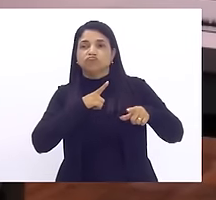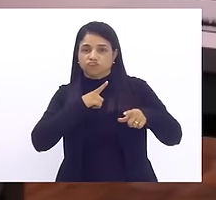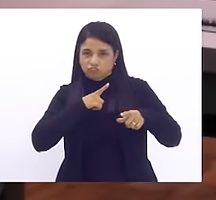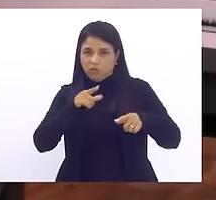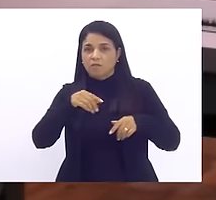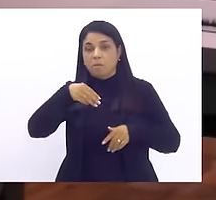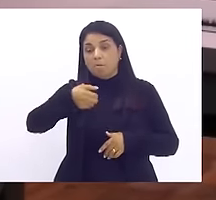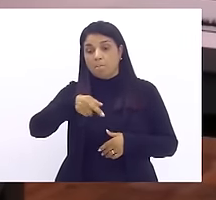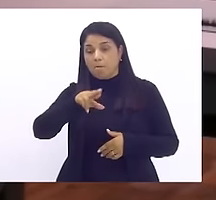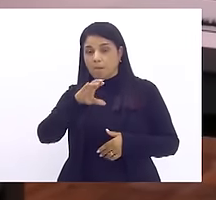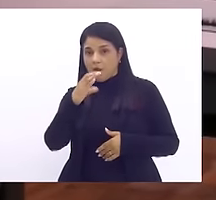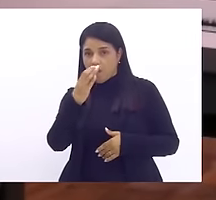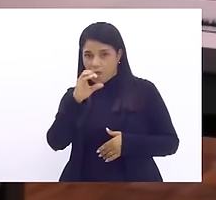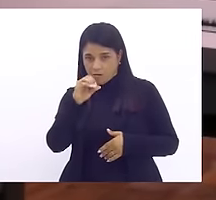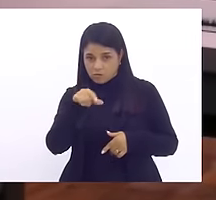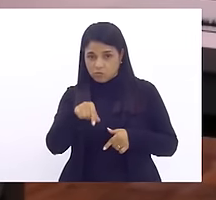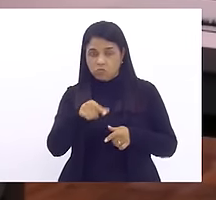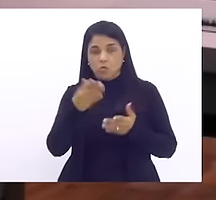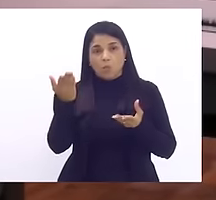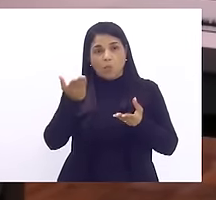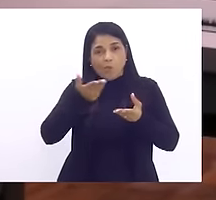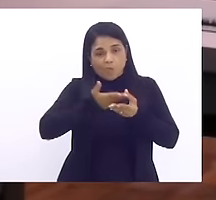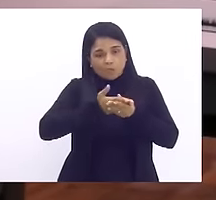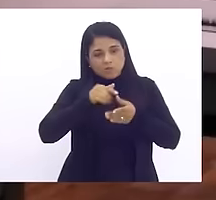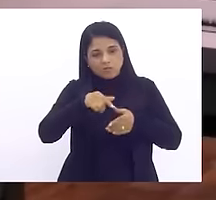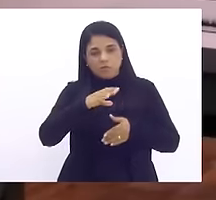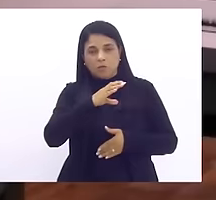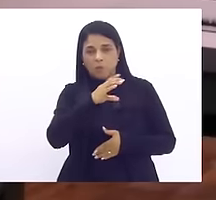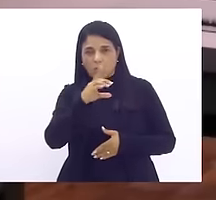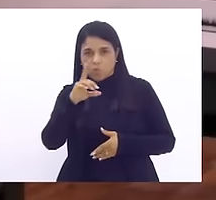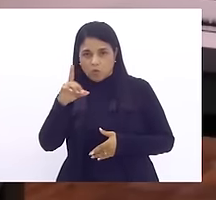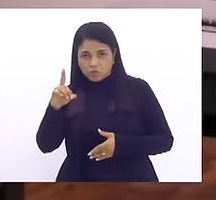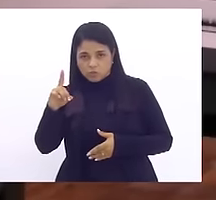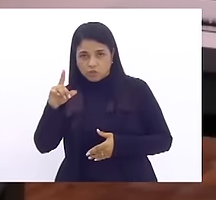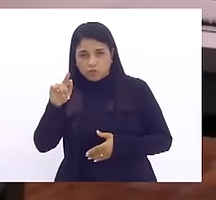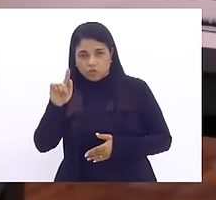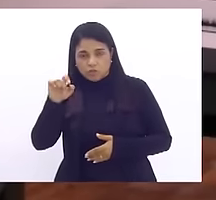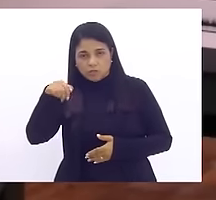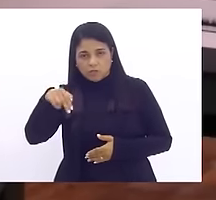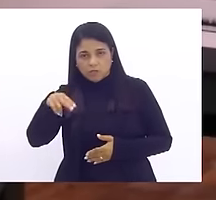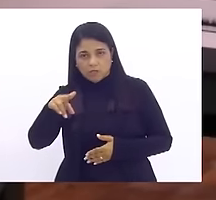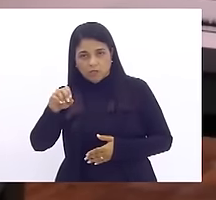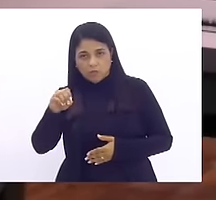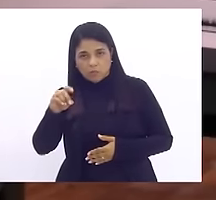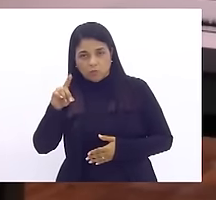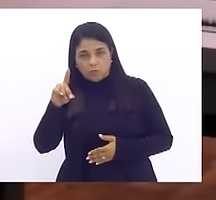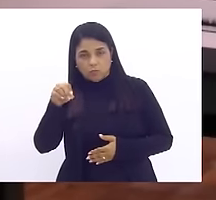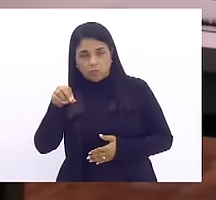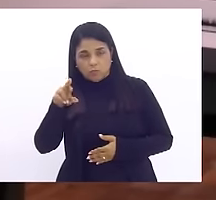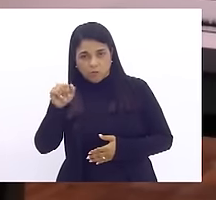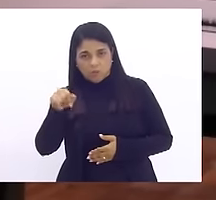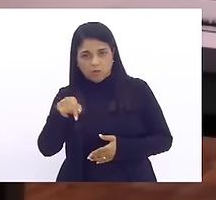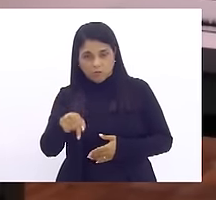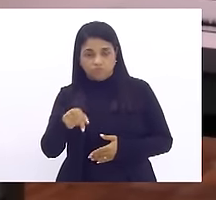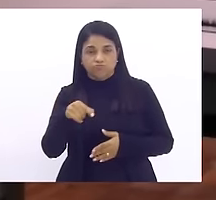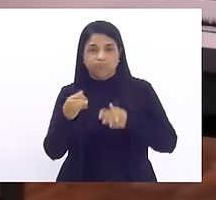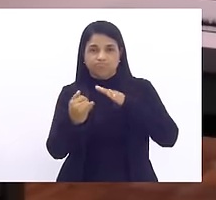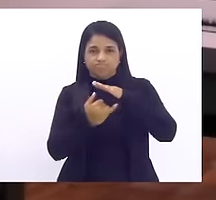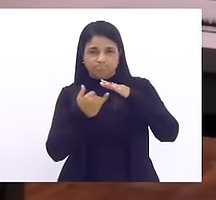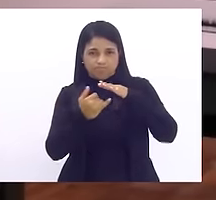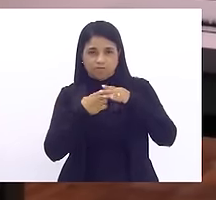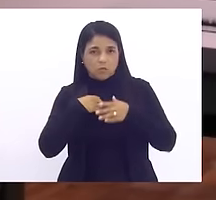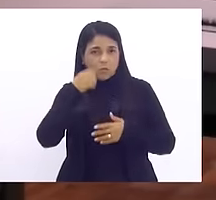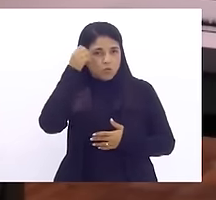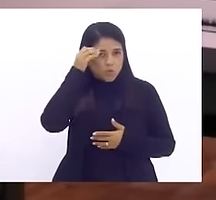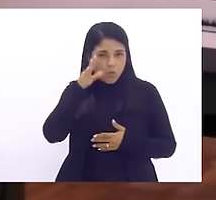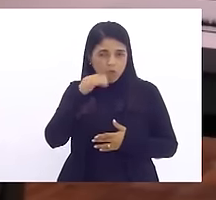em março desse ano processo está na corregedoria do órgão é importante Deputado obrigado porque eu realmente não me lembro